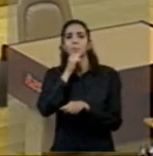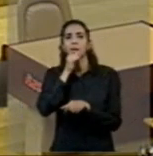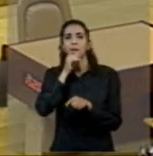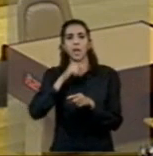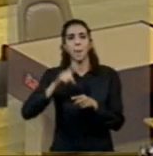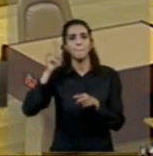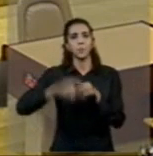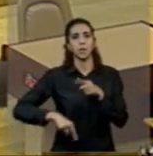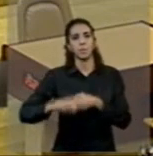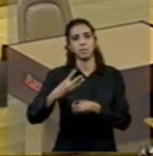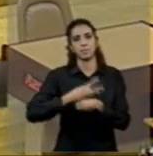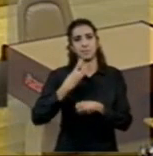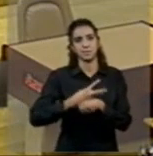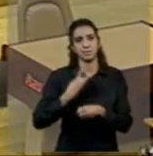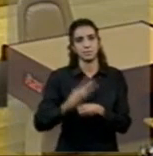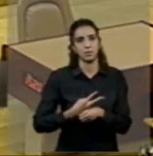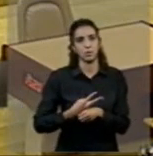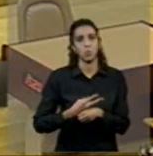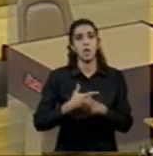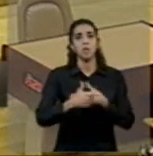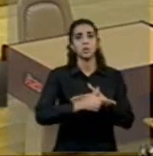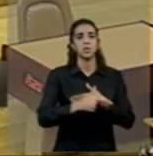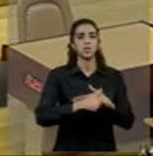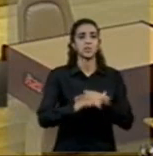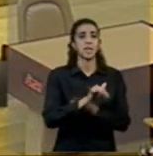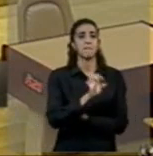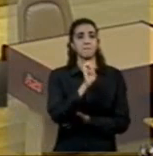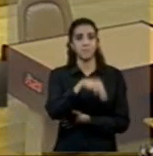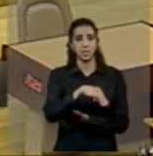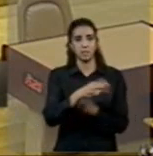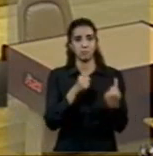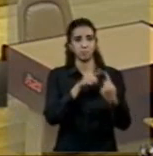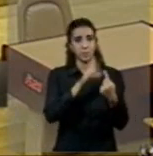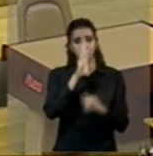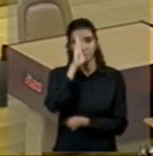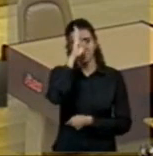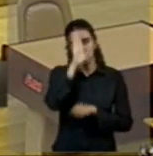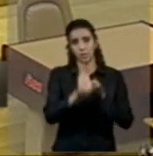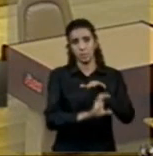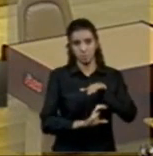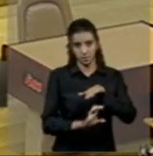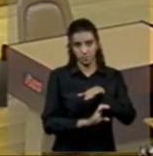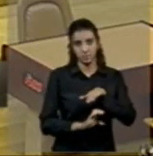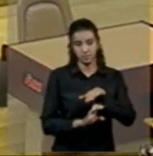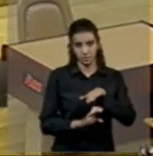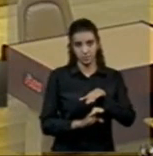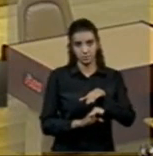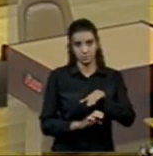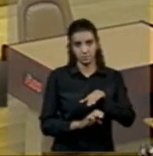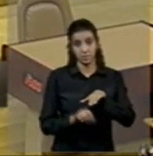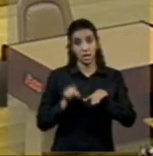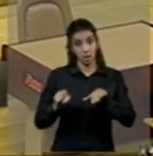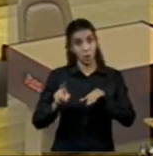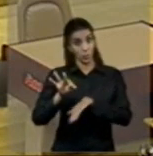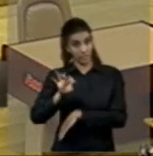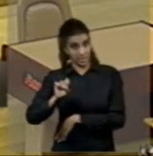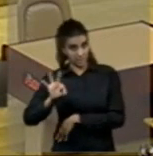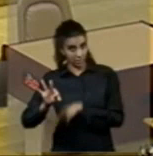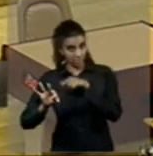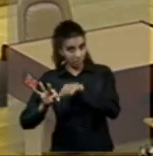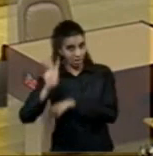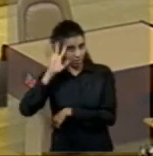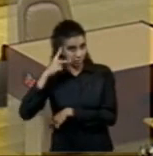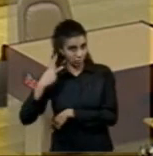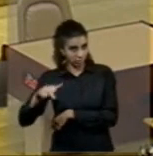da terceirização da atividade finalística das empresas por parte da Justiça do Trabalho,